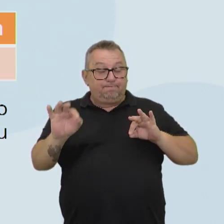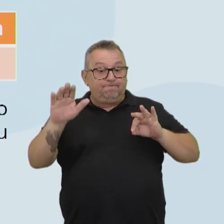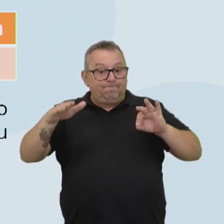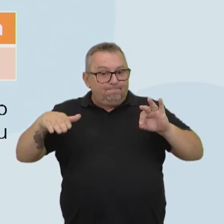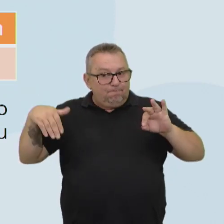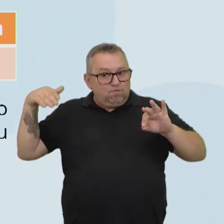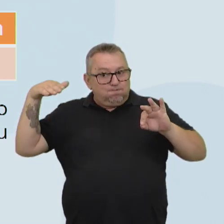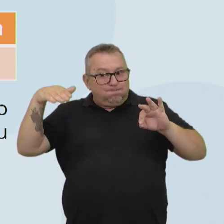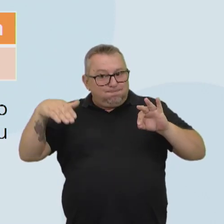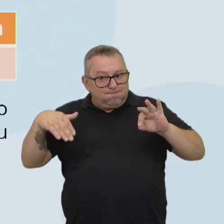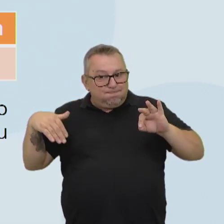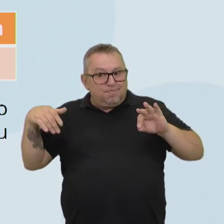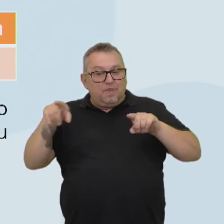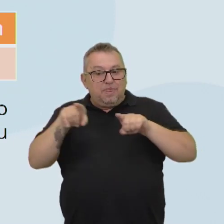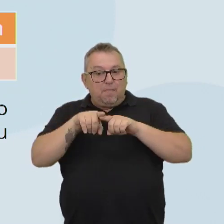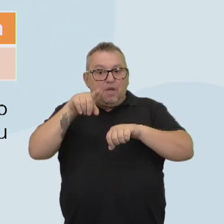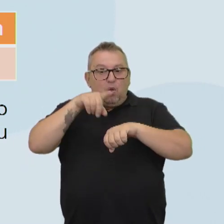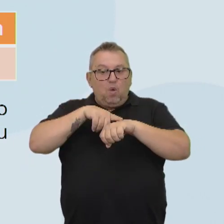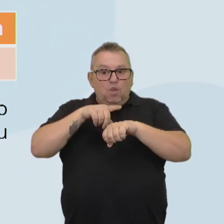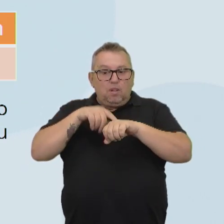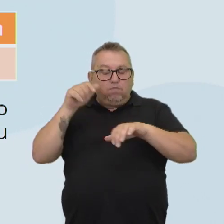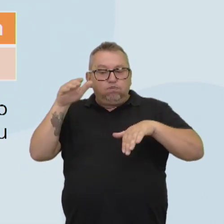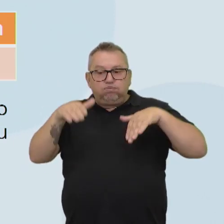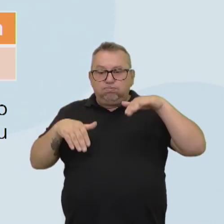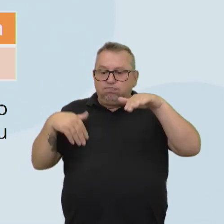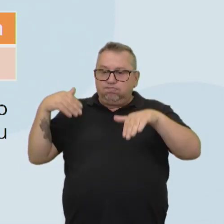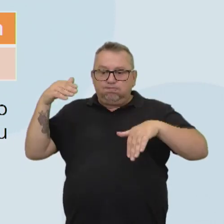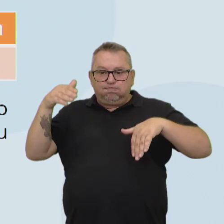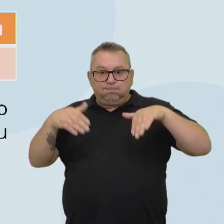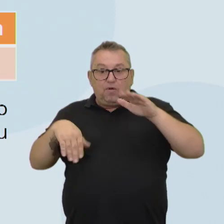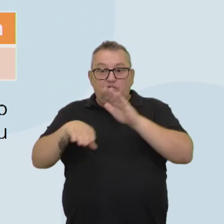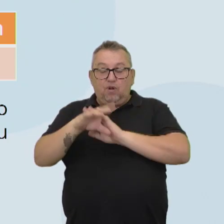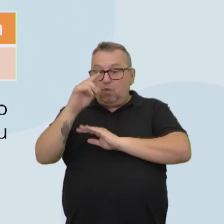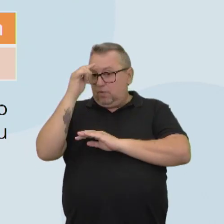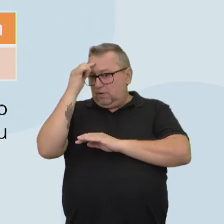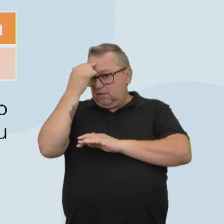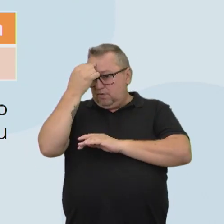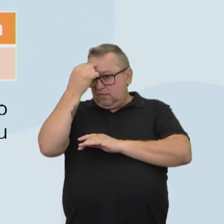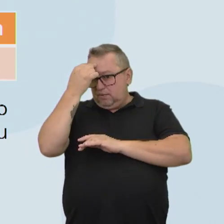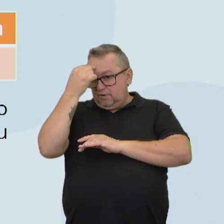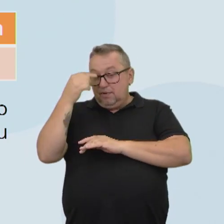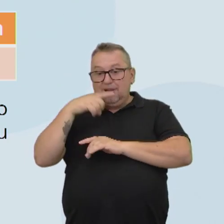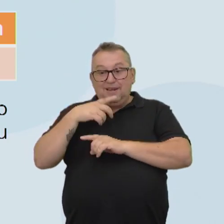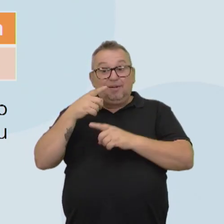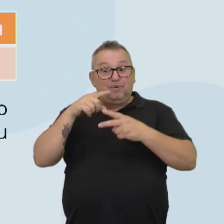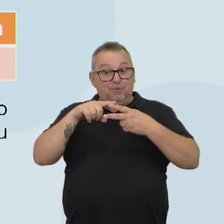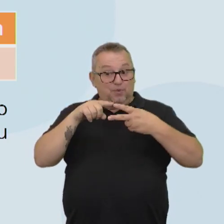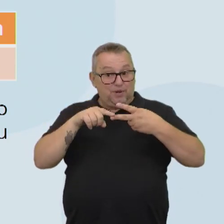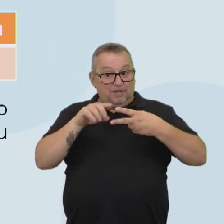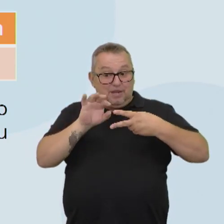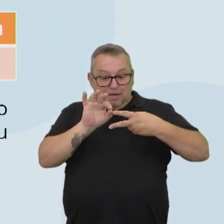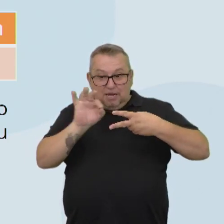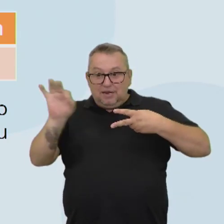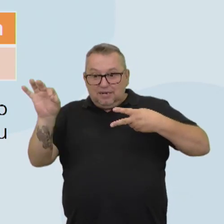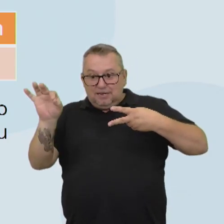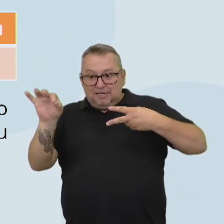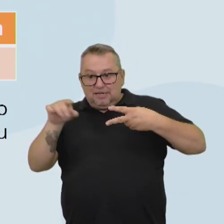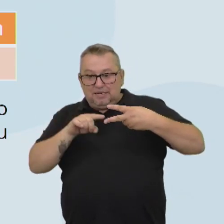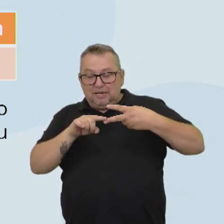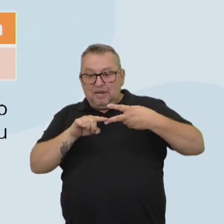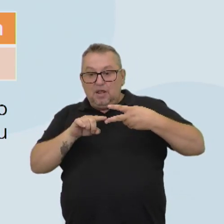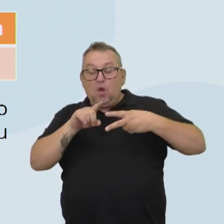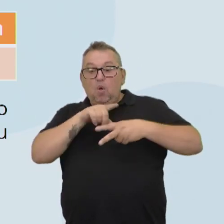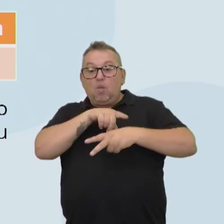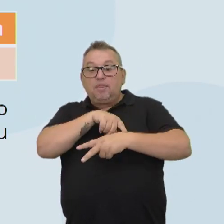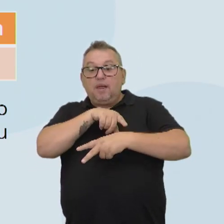em metros e o tempo gasto em segundos. Ó, nós temos aí duas grandezas já. A distância em metros, né? E